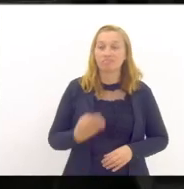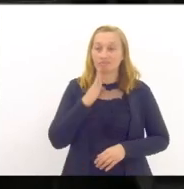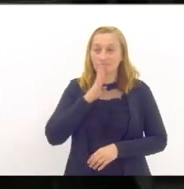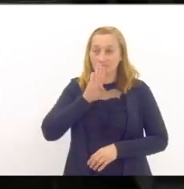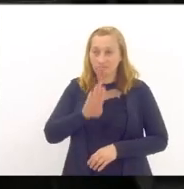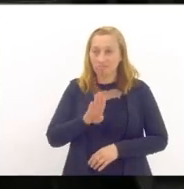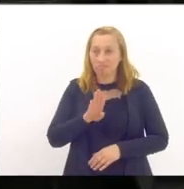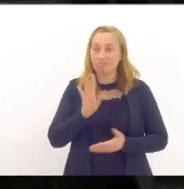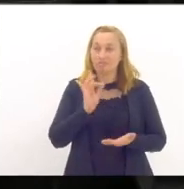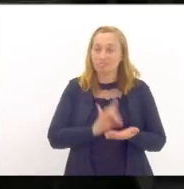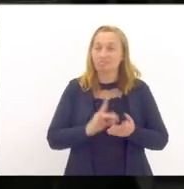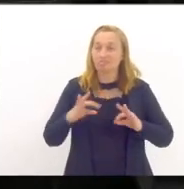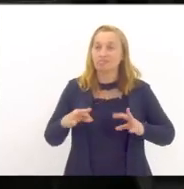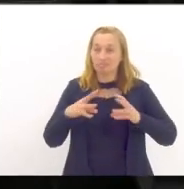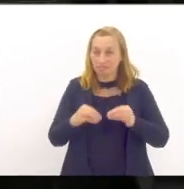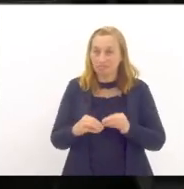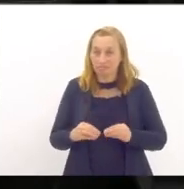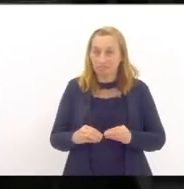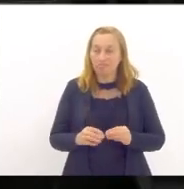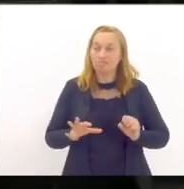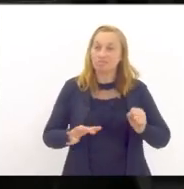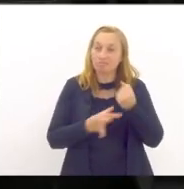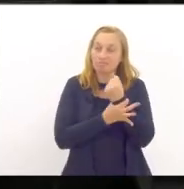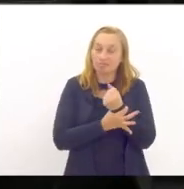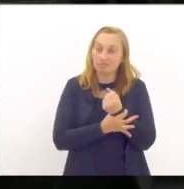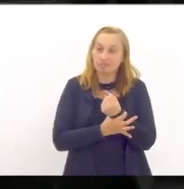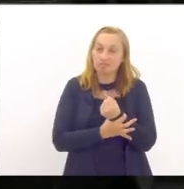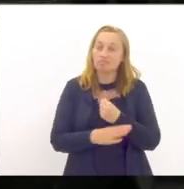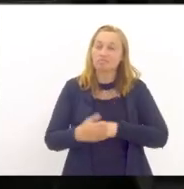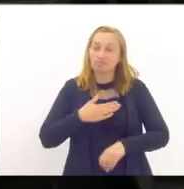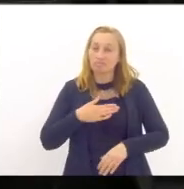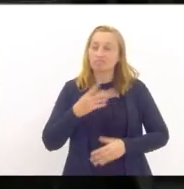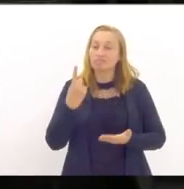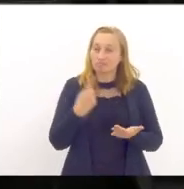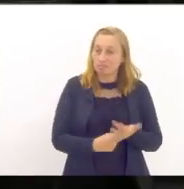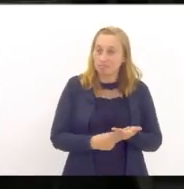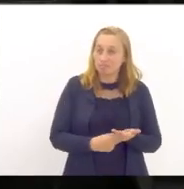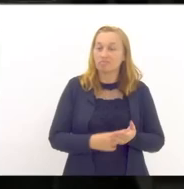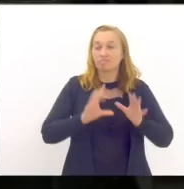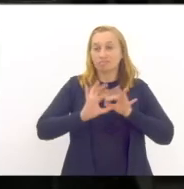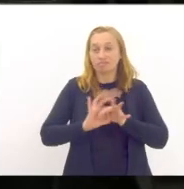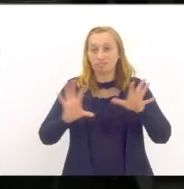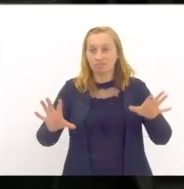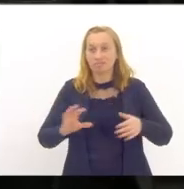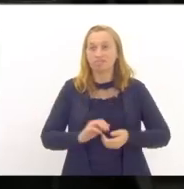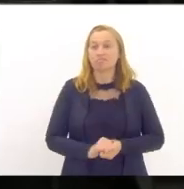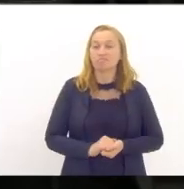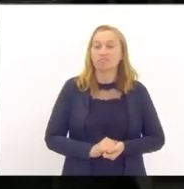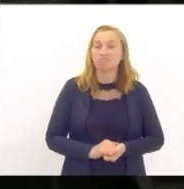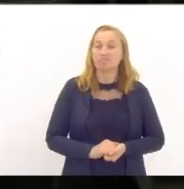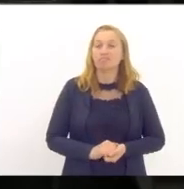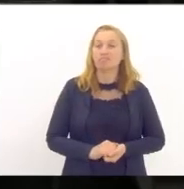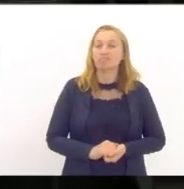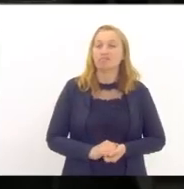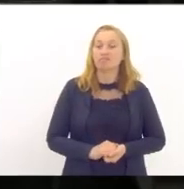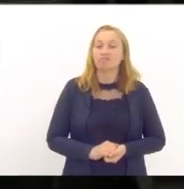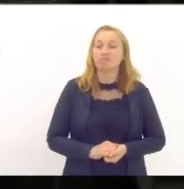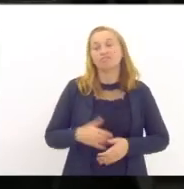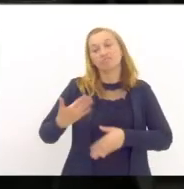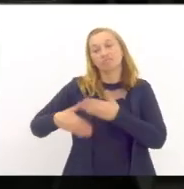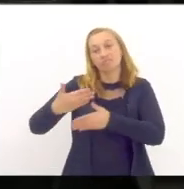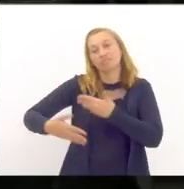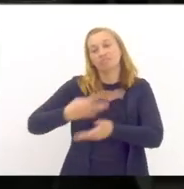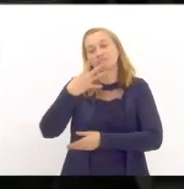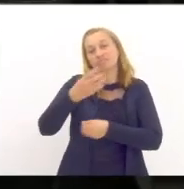com a verdade dos fatos e assegurei o meu compromisso com a democracia. E assim foi. Ao longo